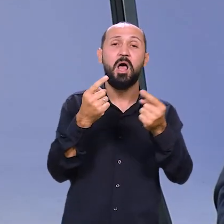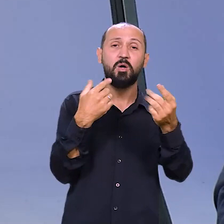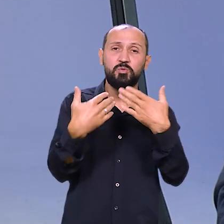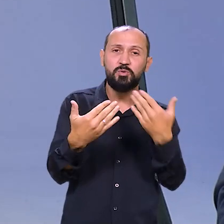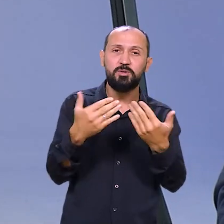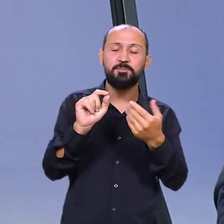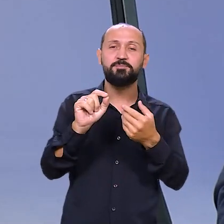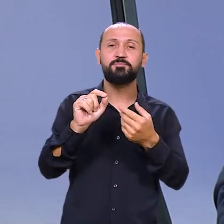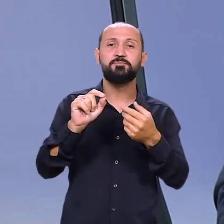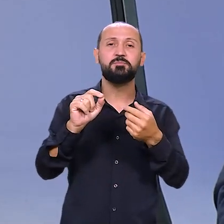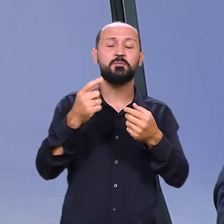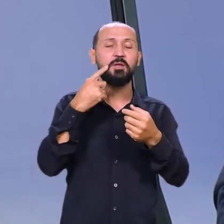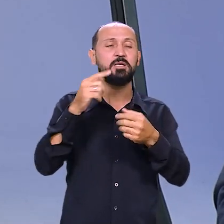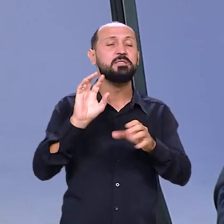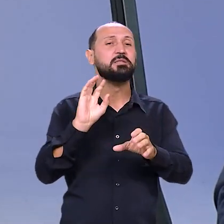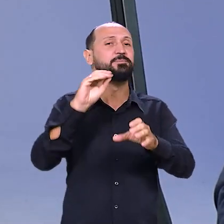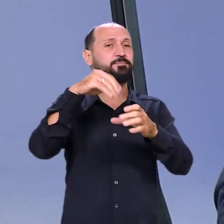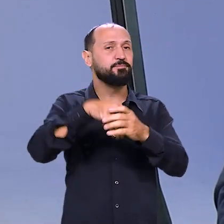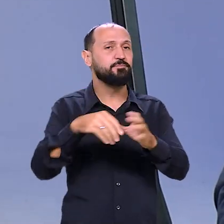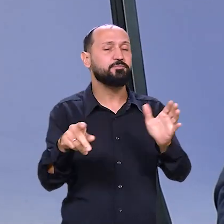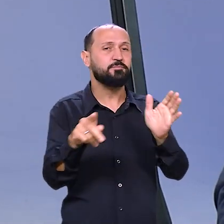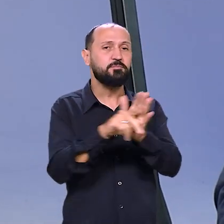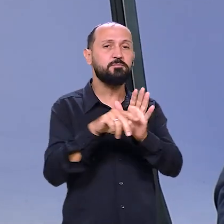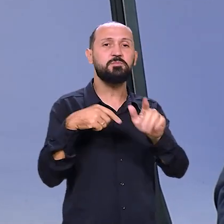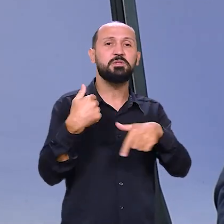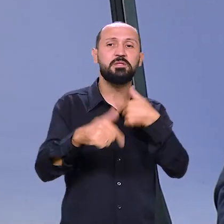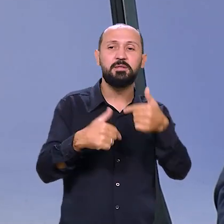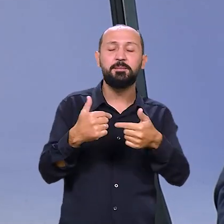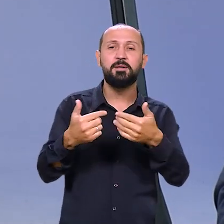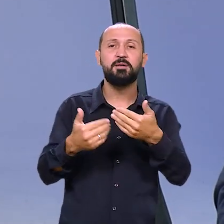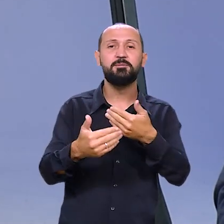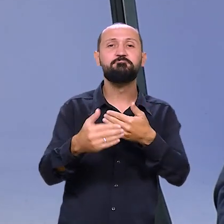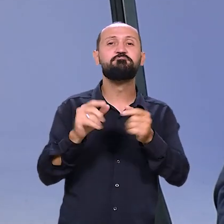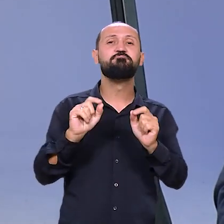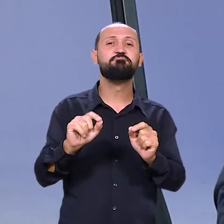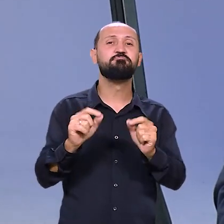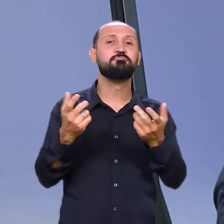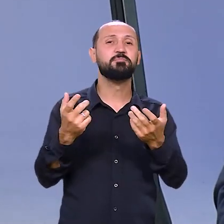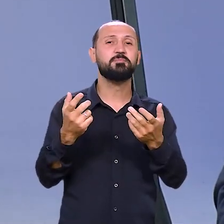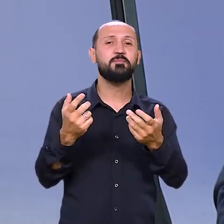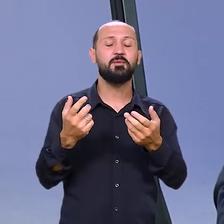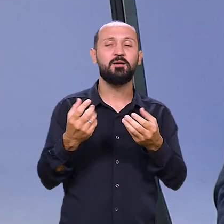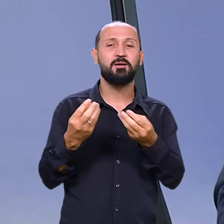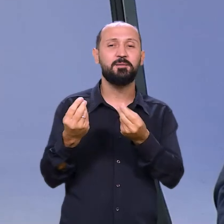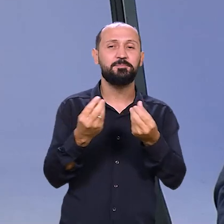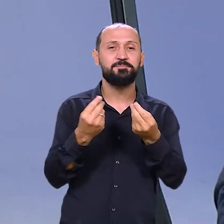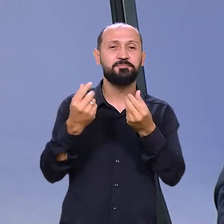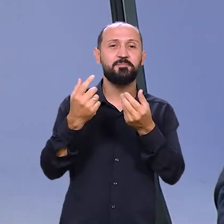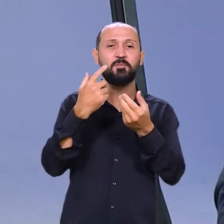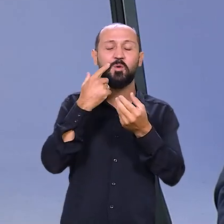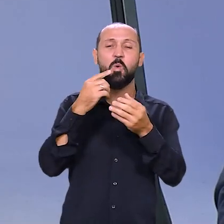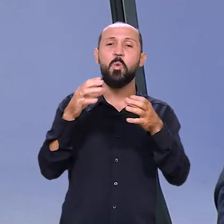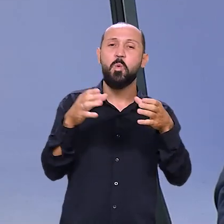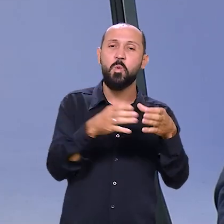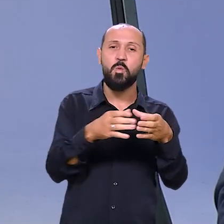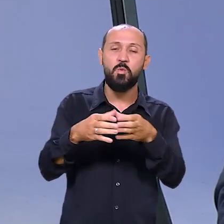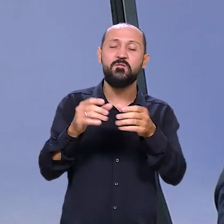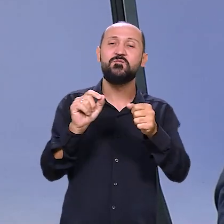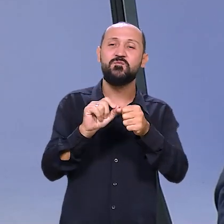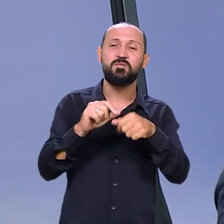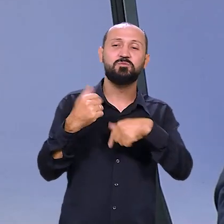ela discute esse setor, né, essa atividade, que é uma das